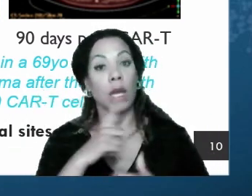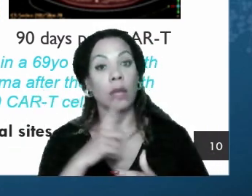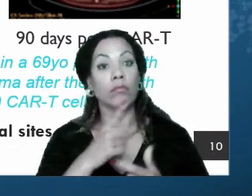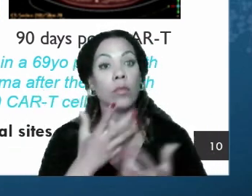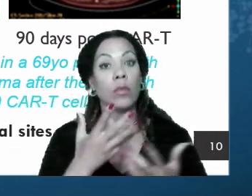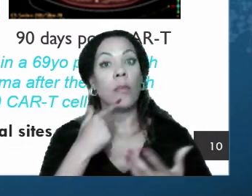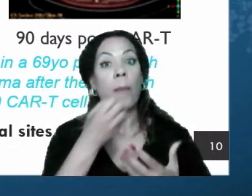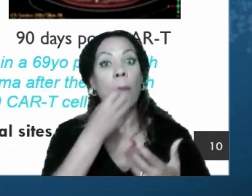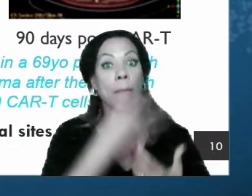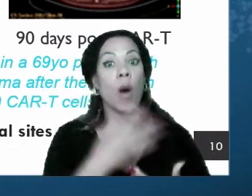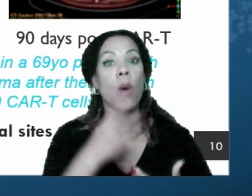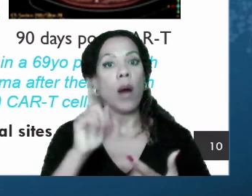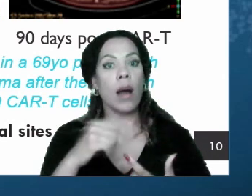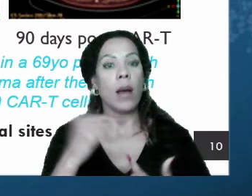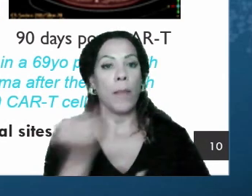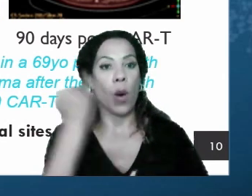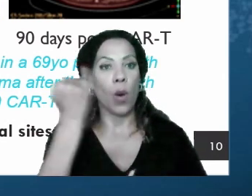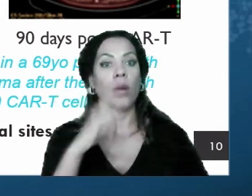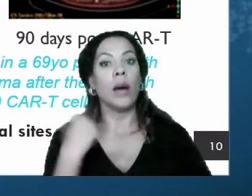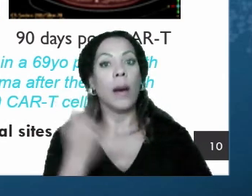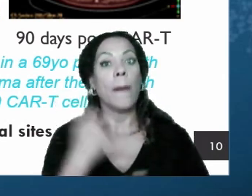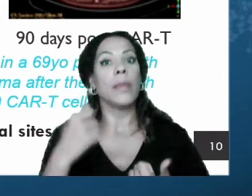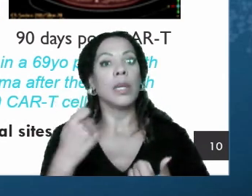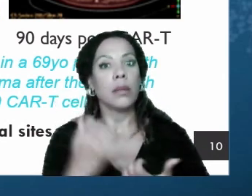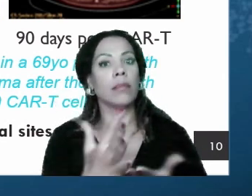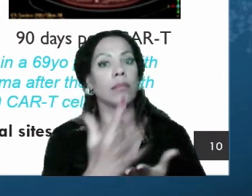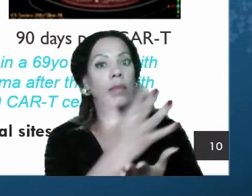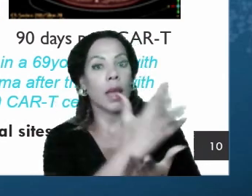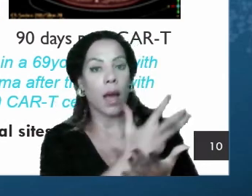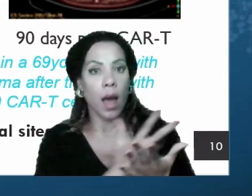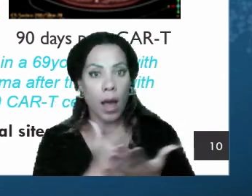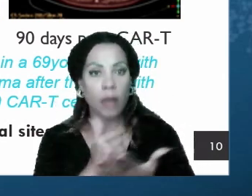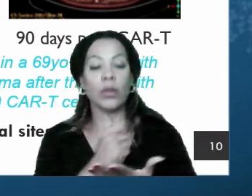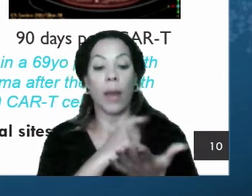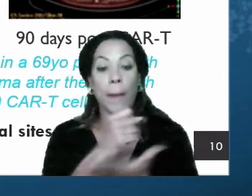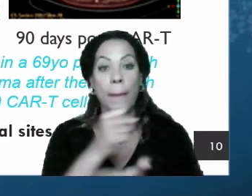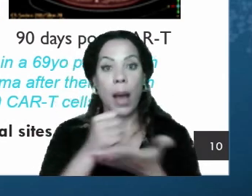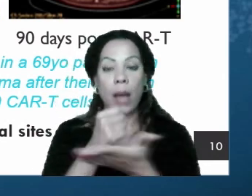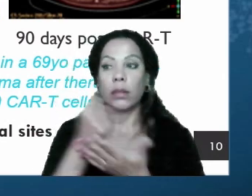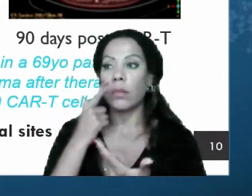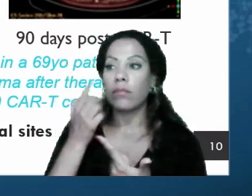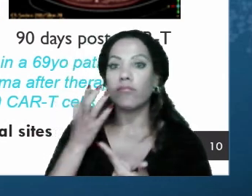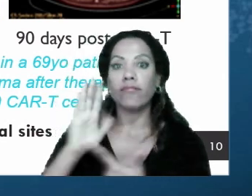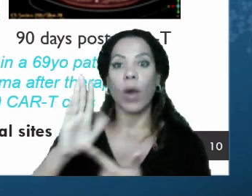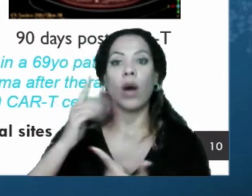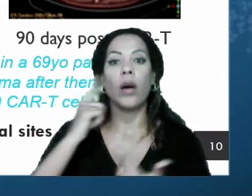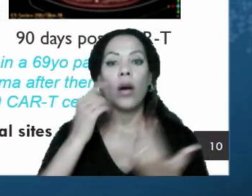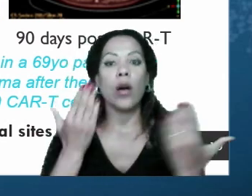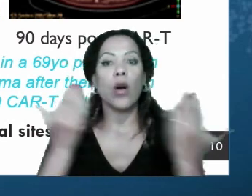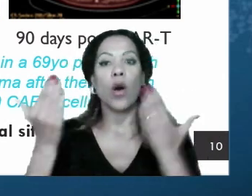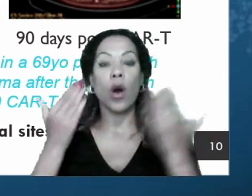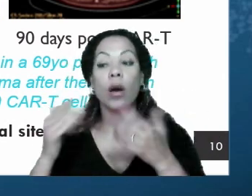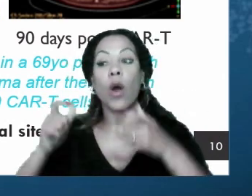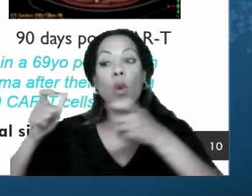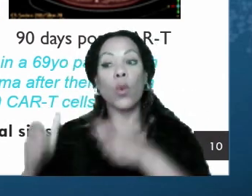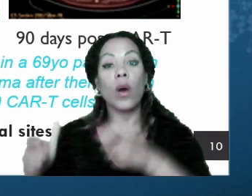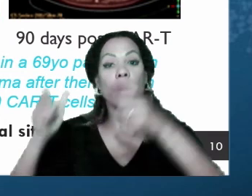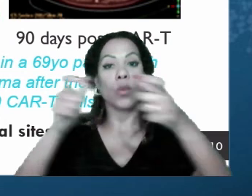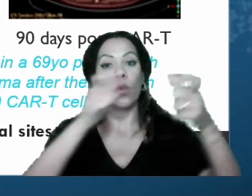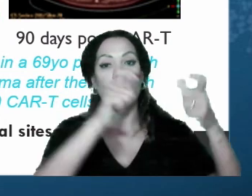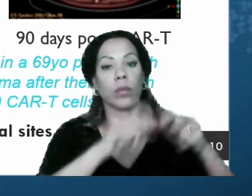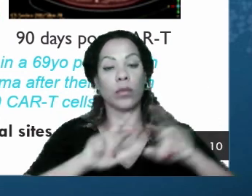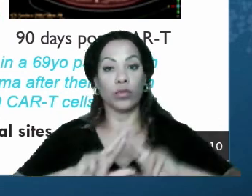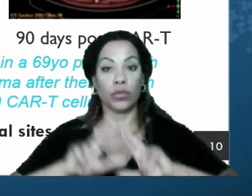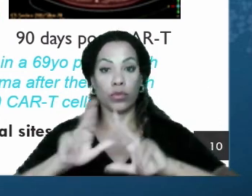muito importante. Nós precisamos de dados para mostrar a comparabilidade entre diferentes locais. Nós